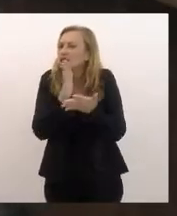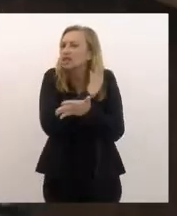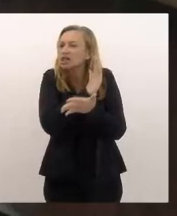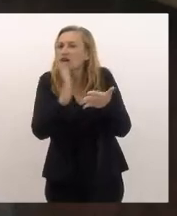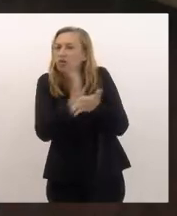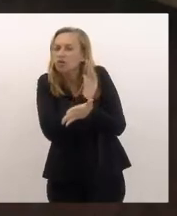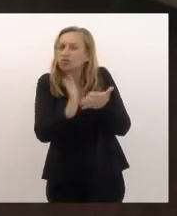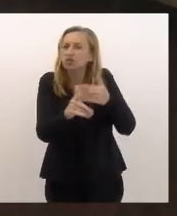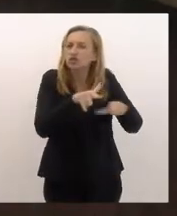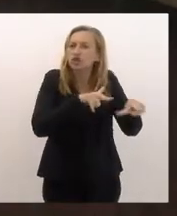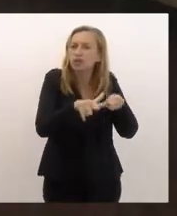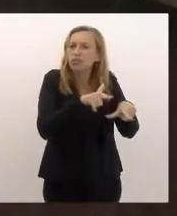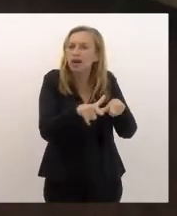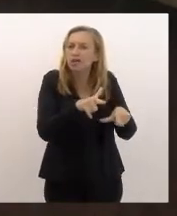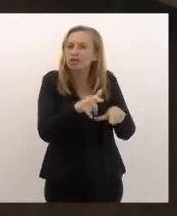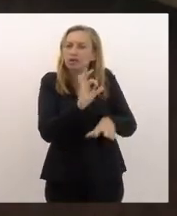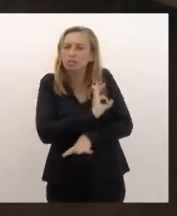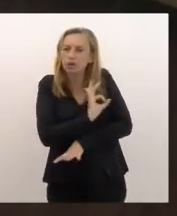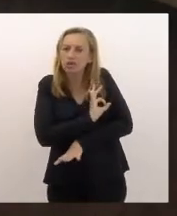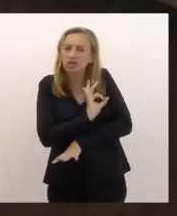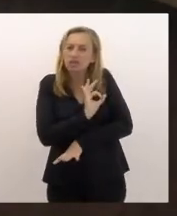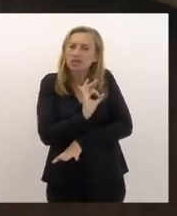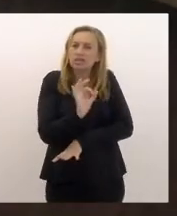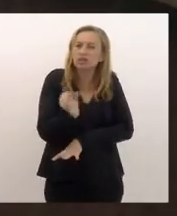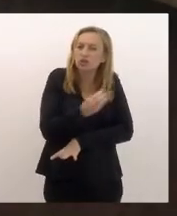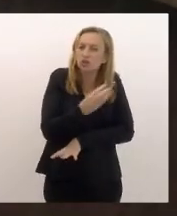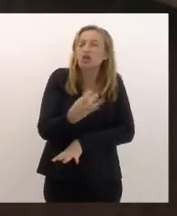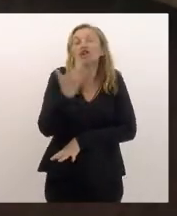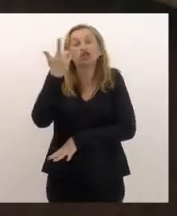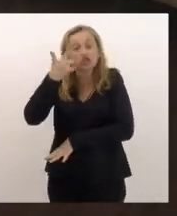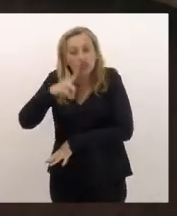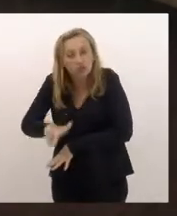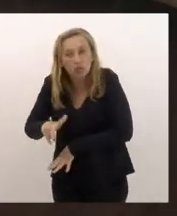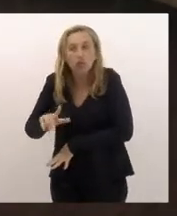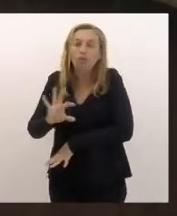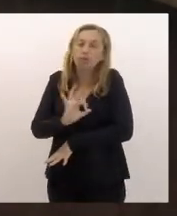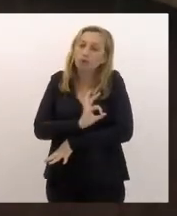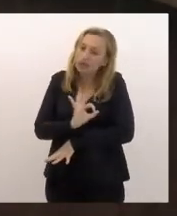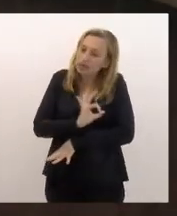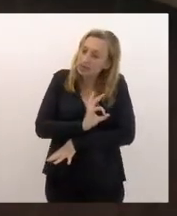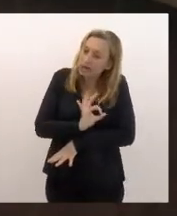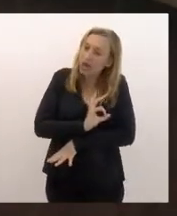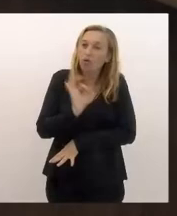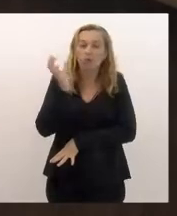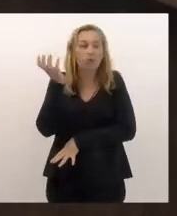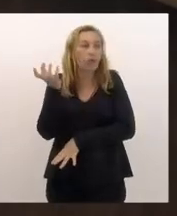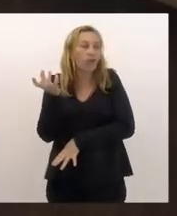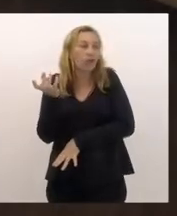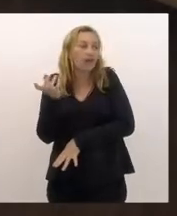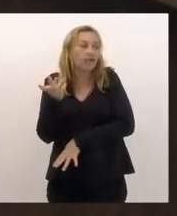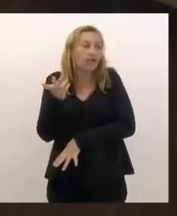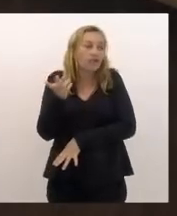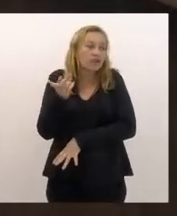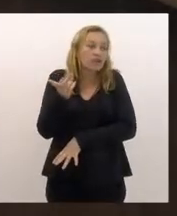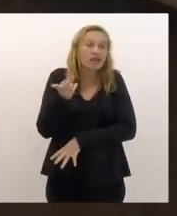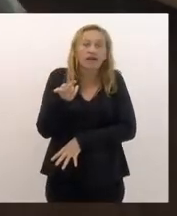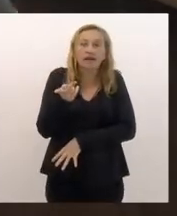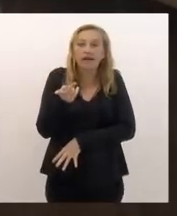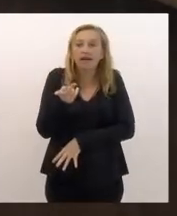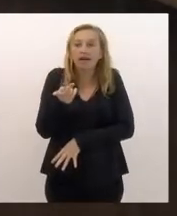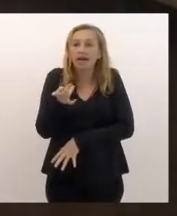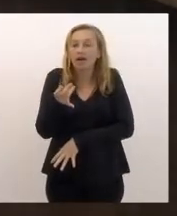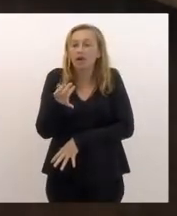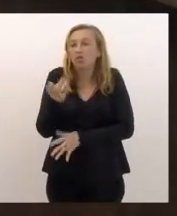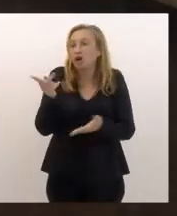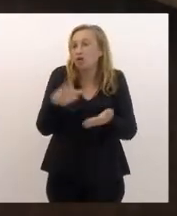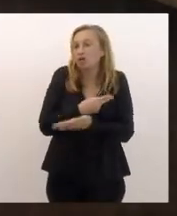operações policiais recentemente, onde mais uma vez o policial é vilanizado, onde, por exemplo, o que